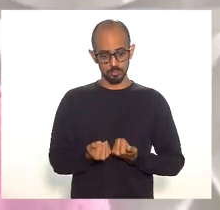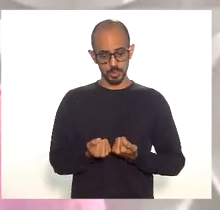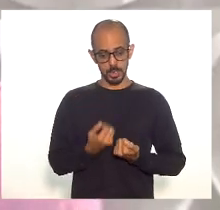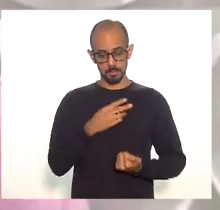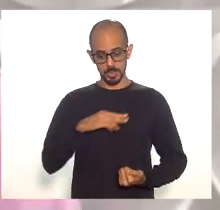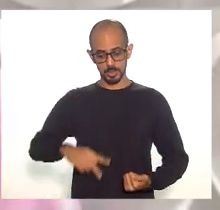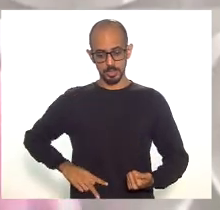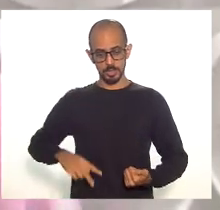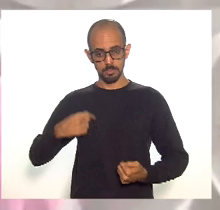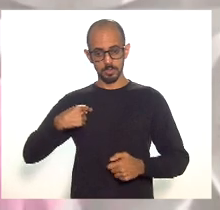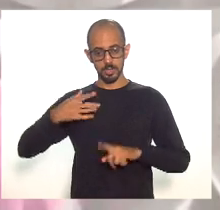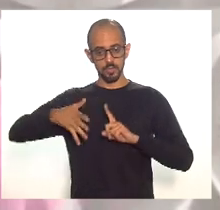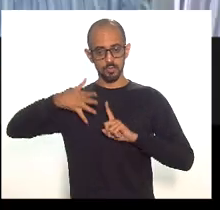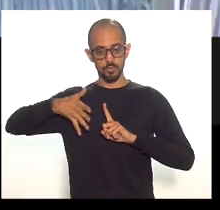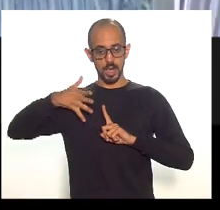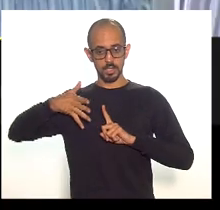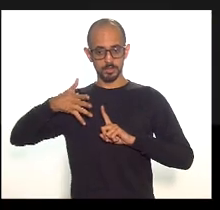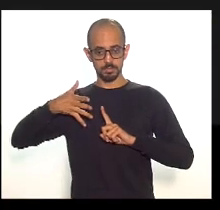palavra.